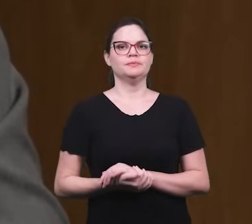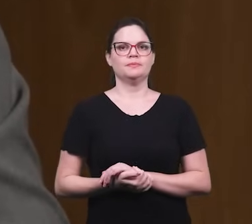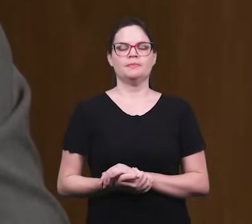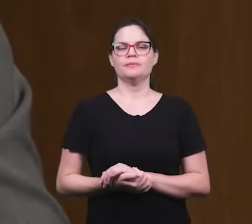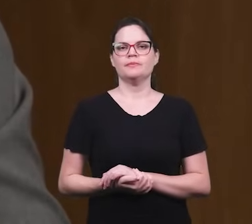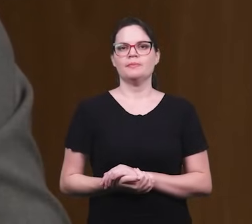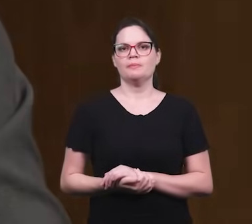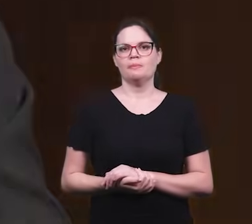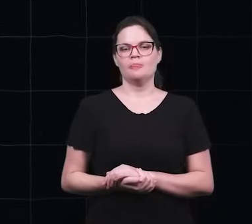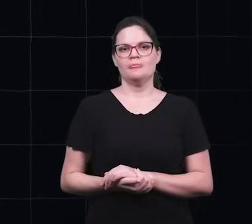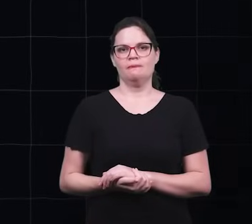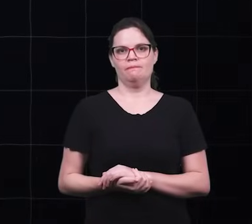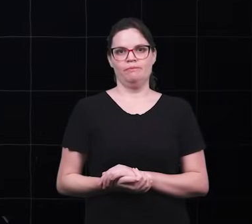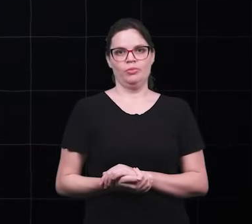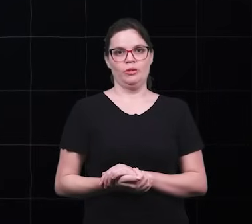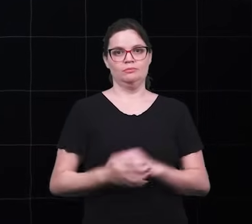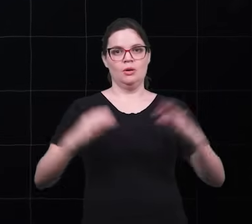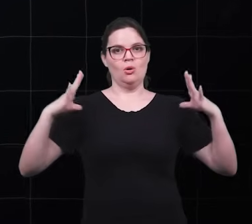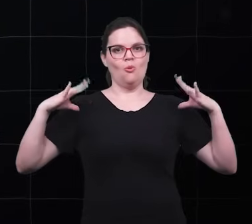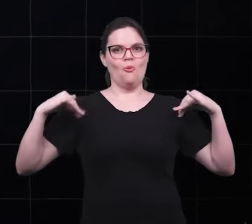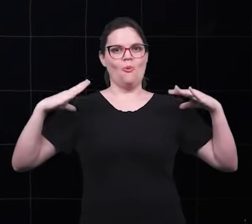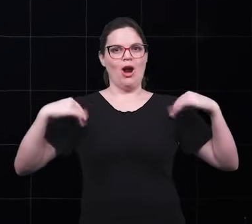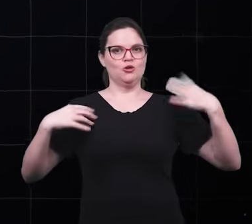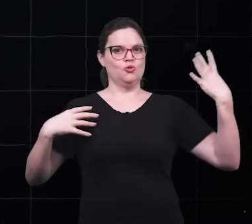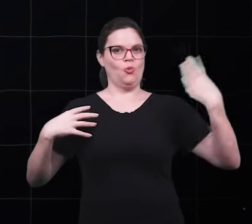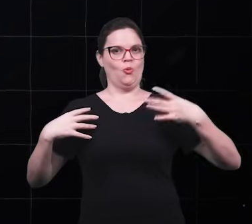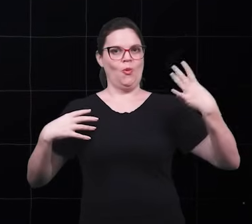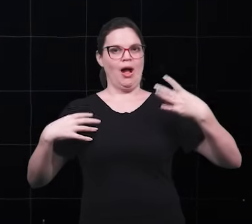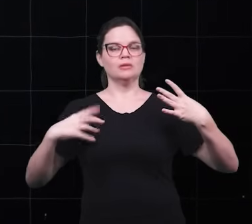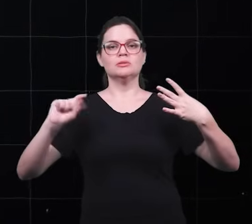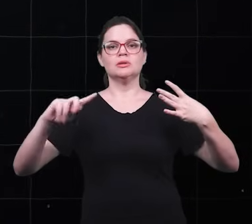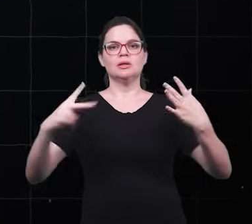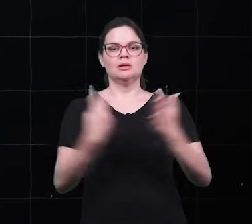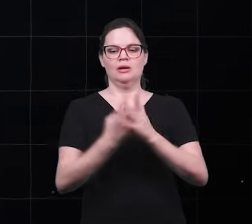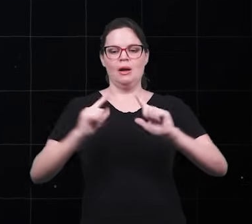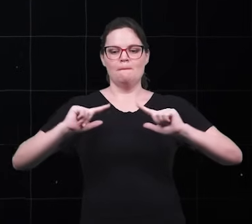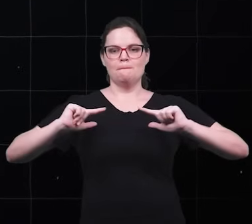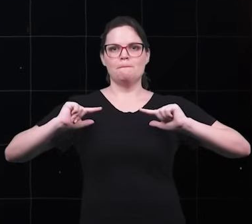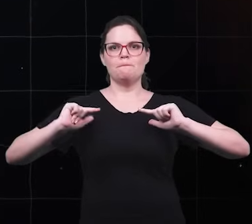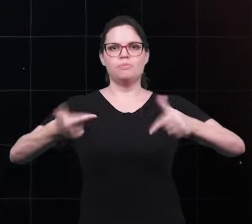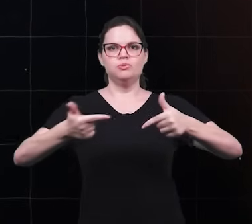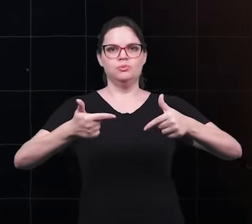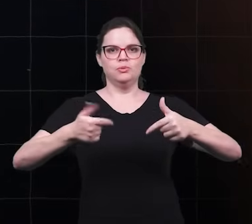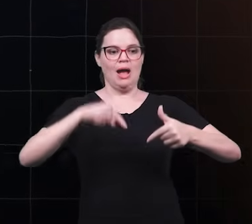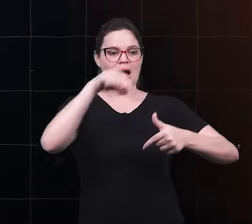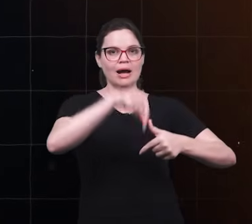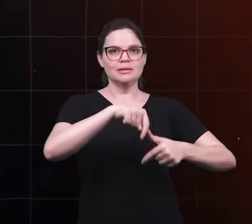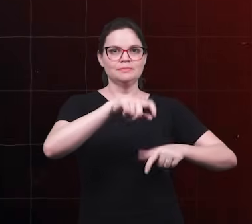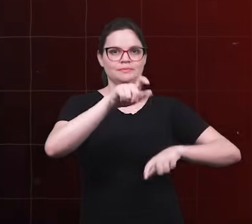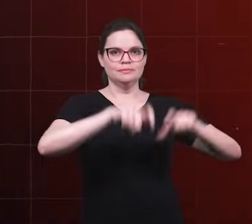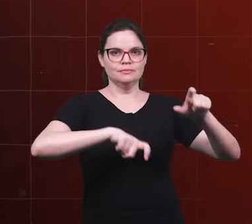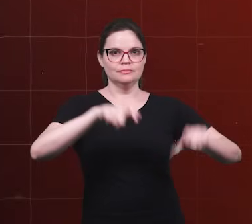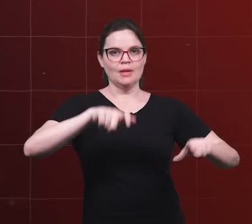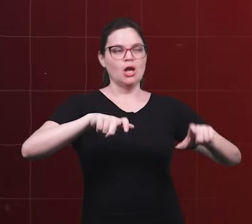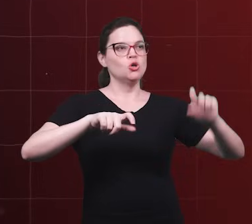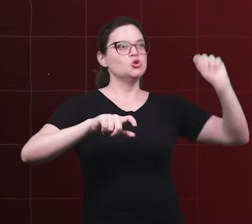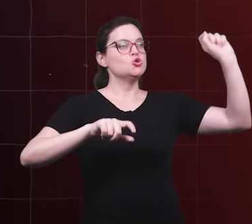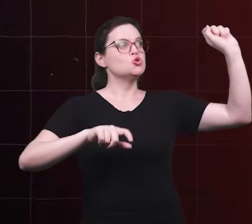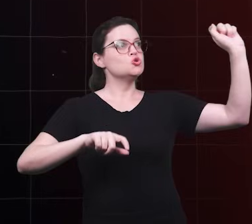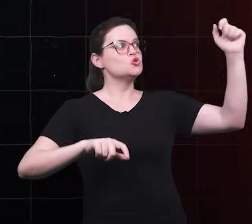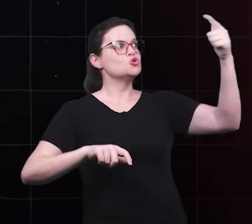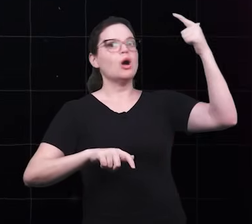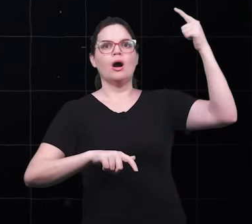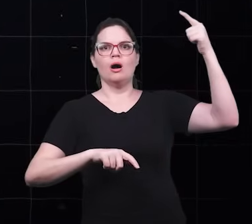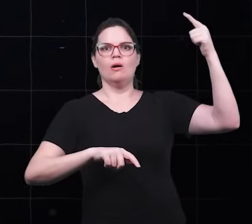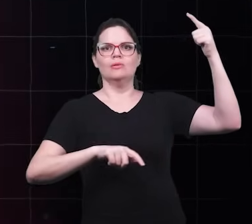diz assim: e o 4º anjo tocou a sua trombeta e foi ferida a 1/3 parte do sol, e a